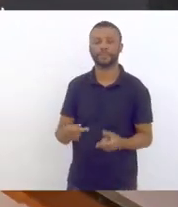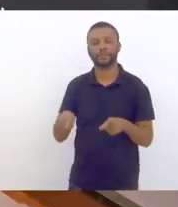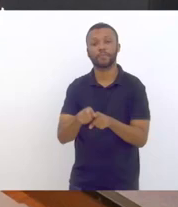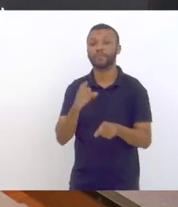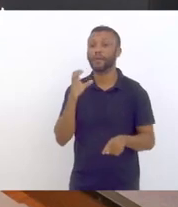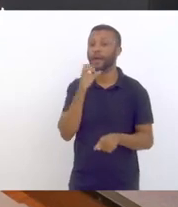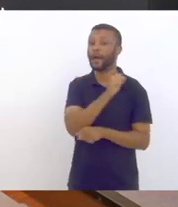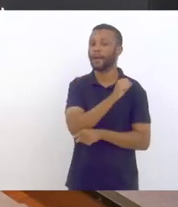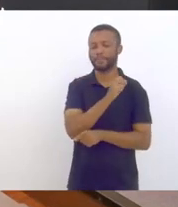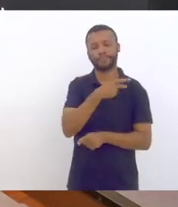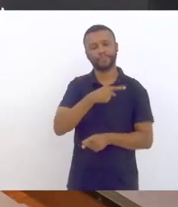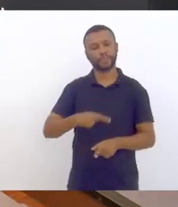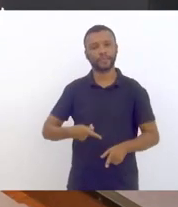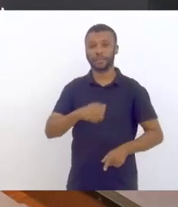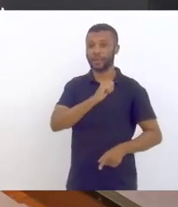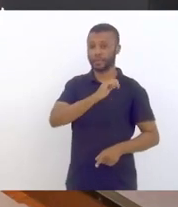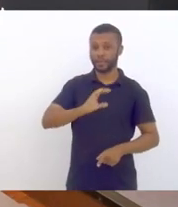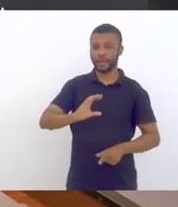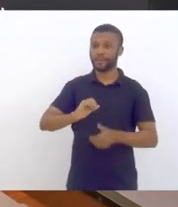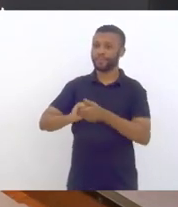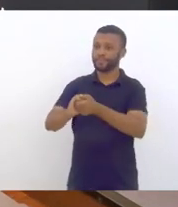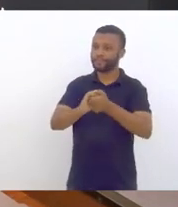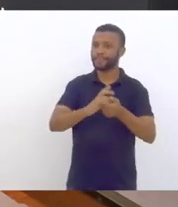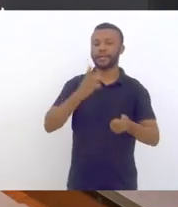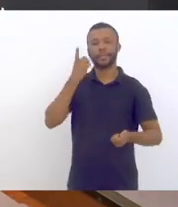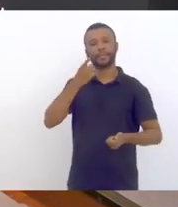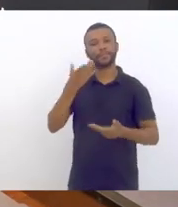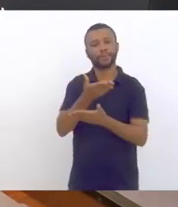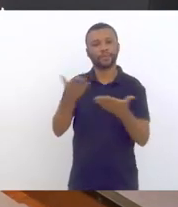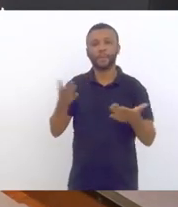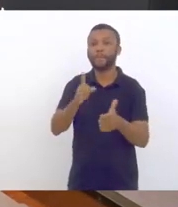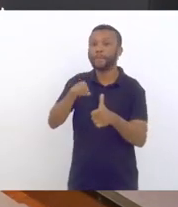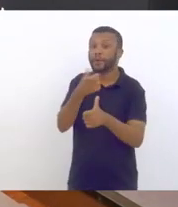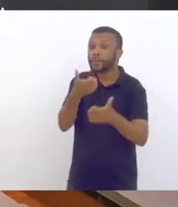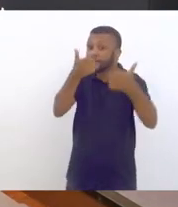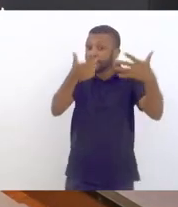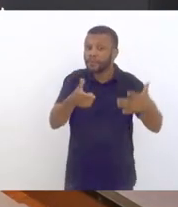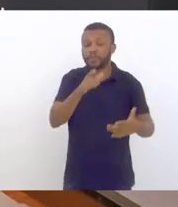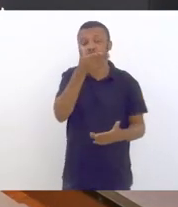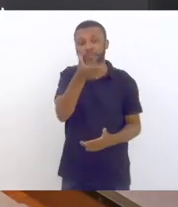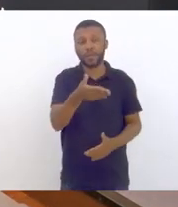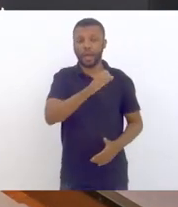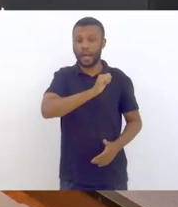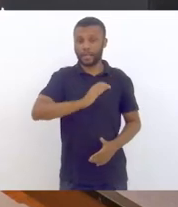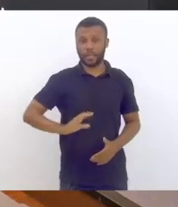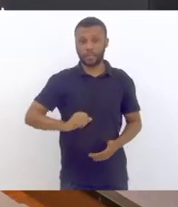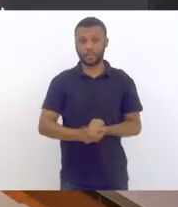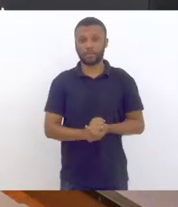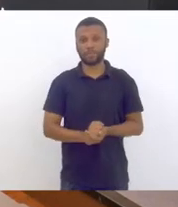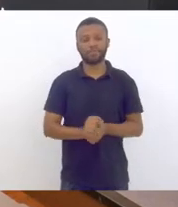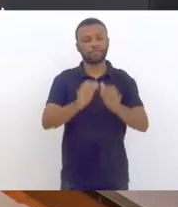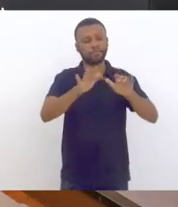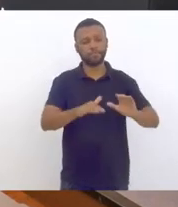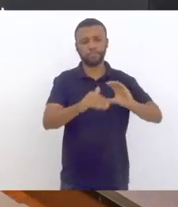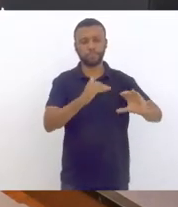André Cilene Deputado deputados primeiro eu quero dizer que André você encaminhou para o dia de hoje um bom acordo um bom acordo